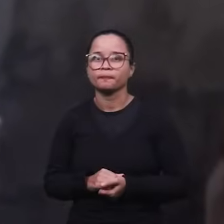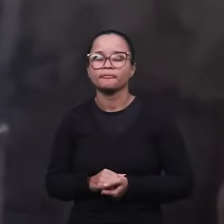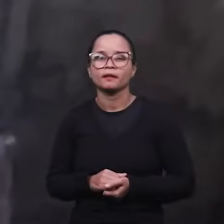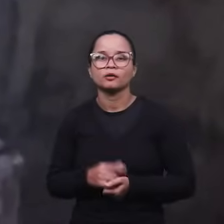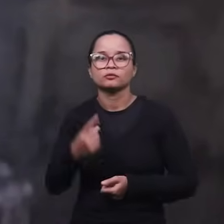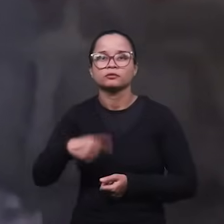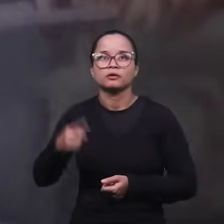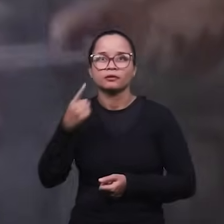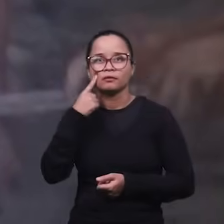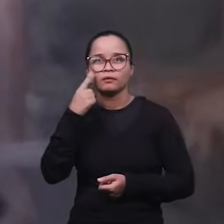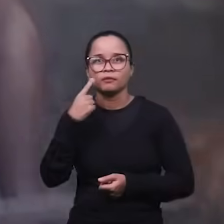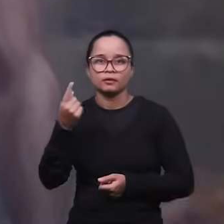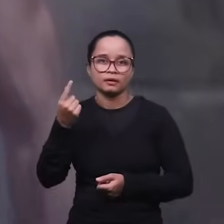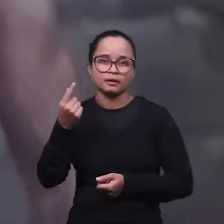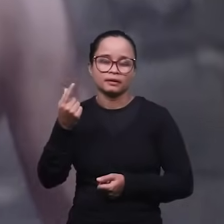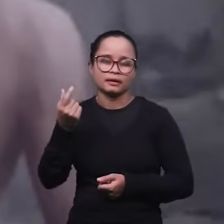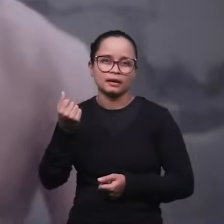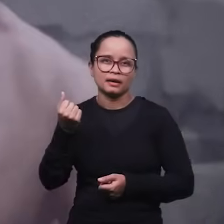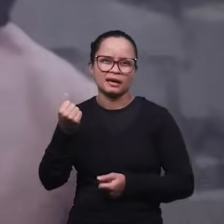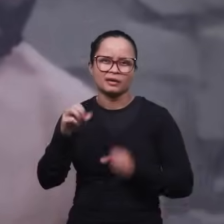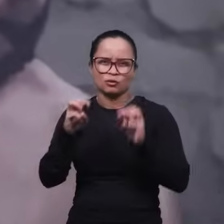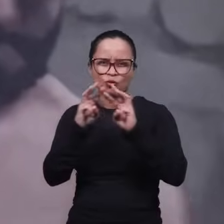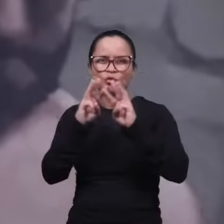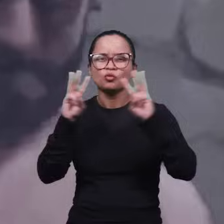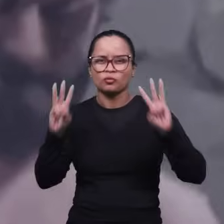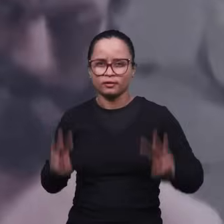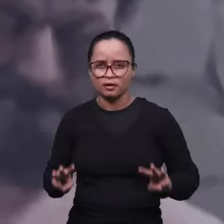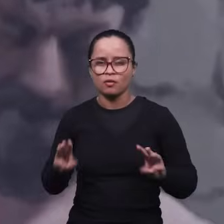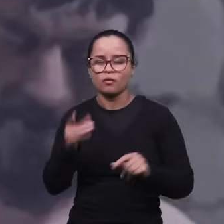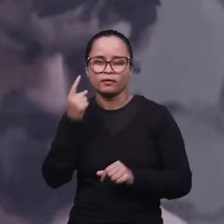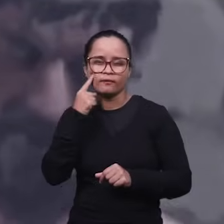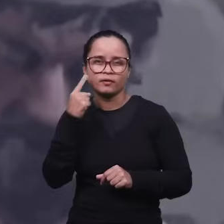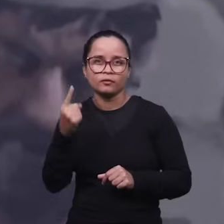lá no Museu de Istambul,